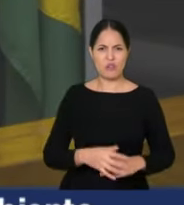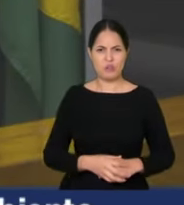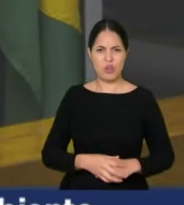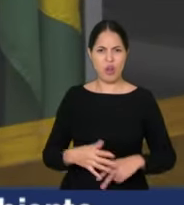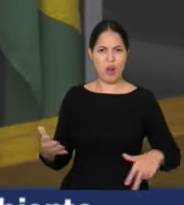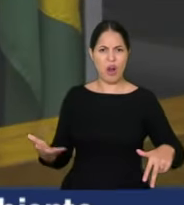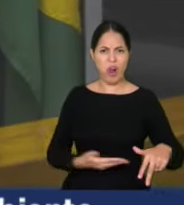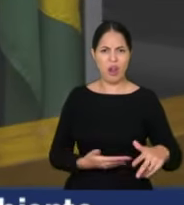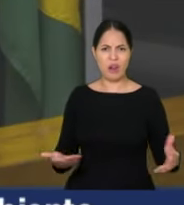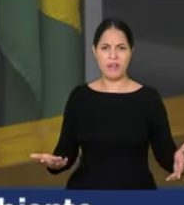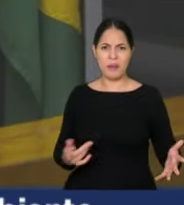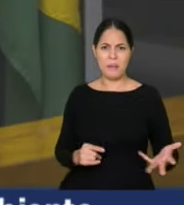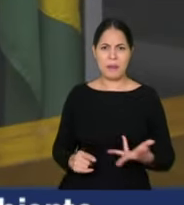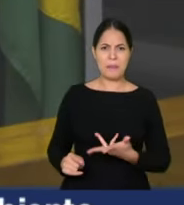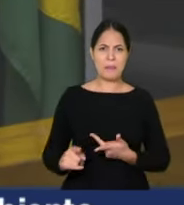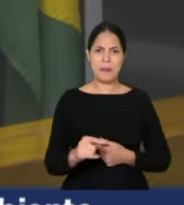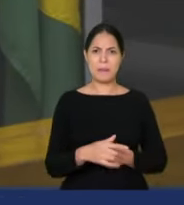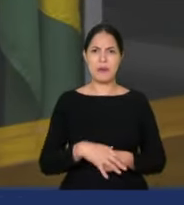Muito obrigado, senhor presidente.